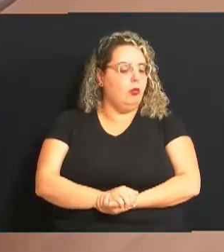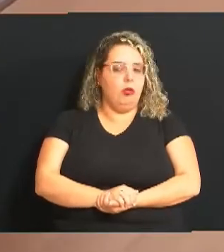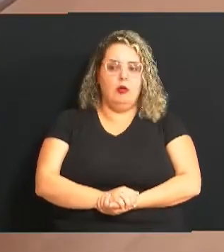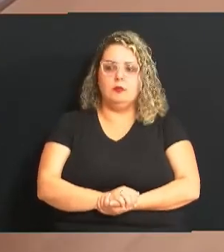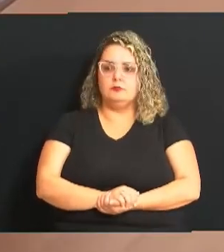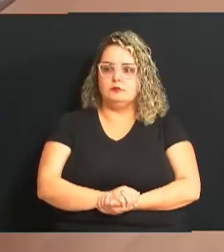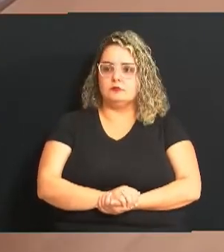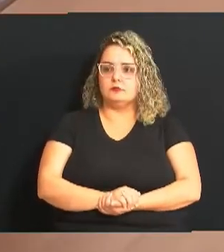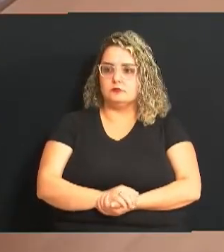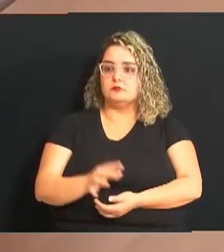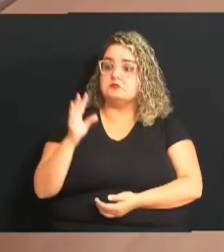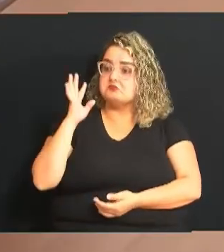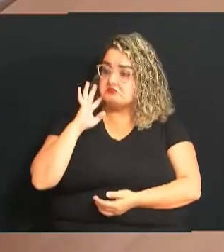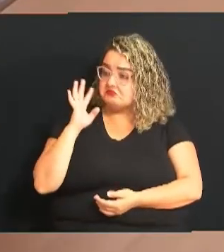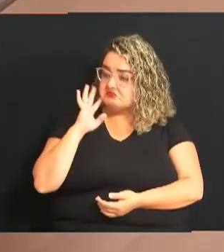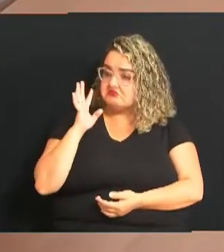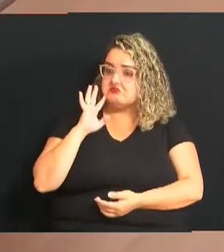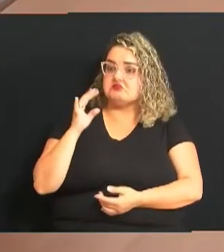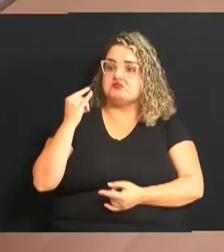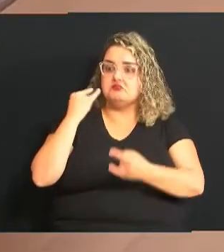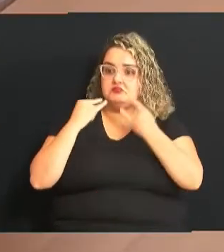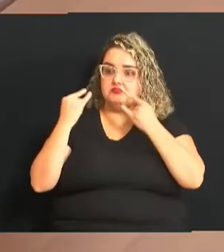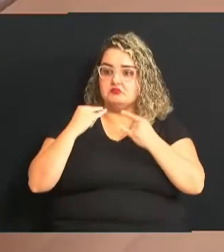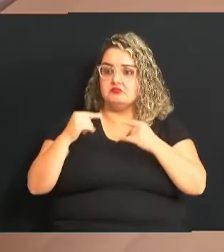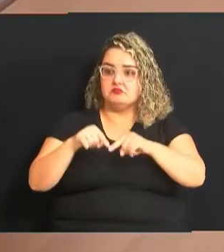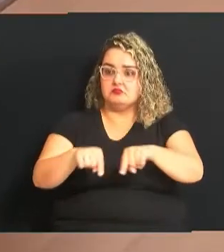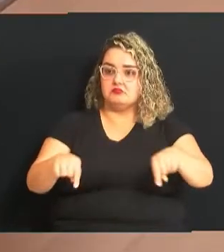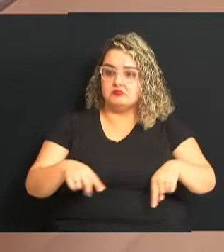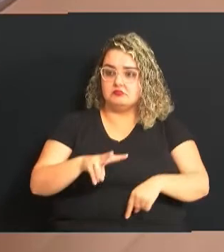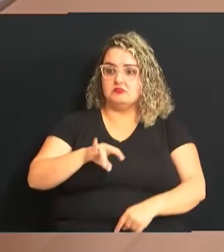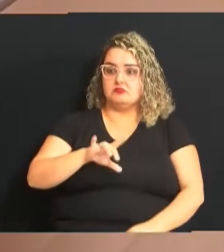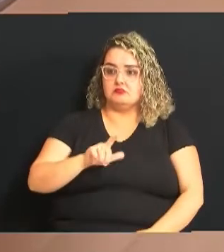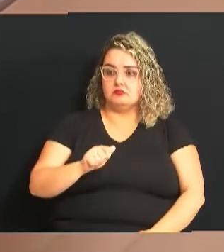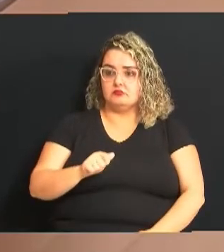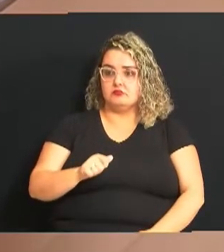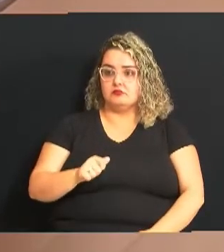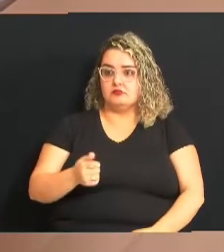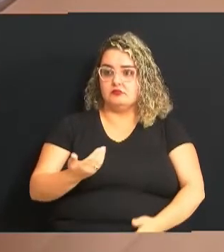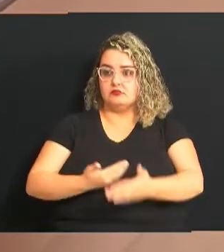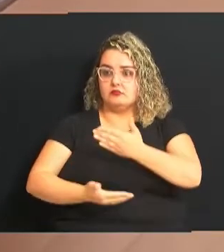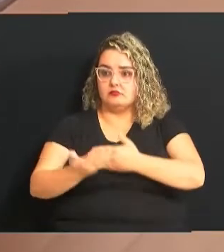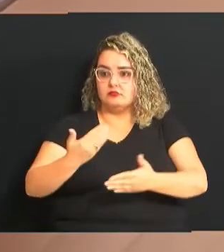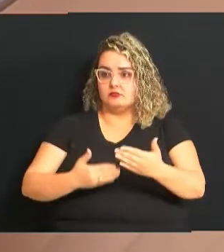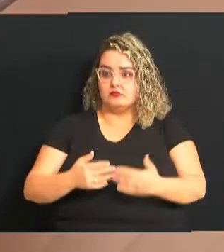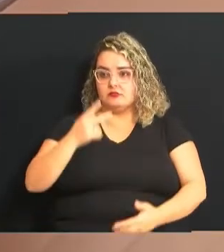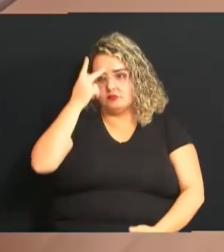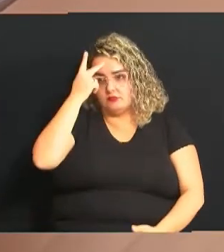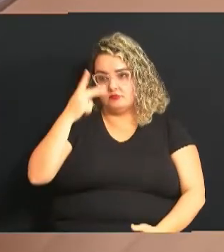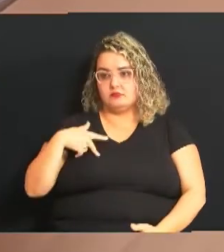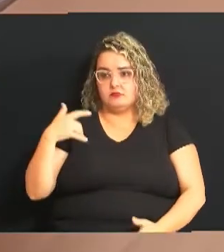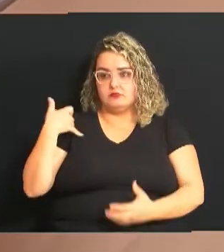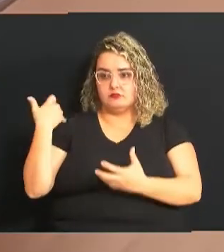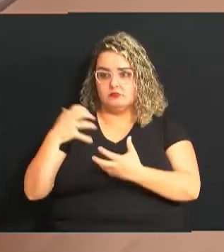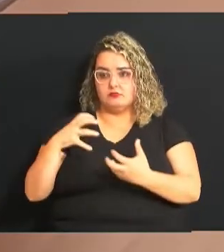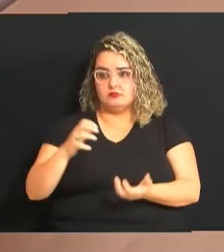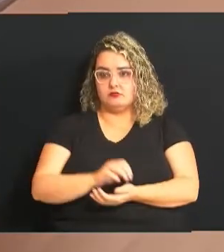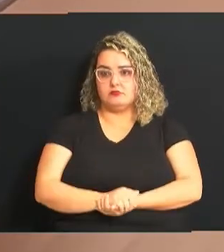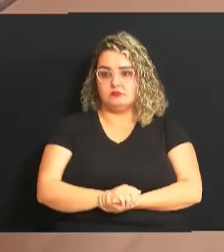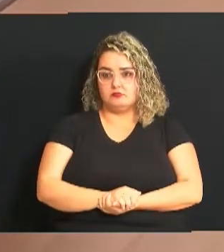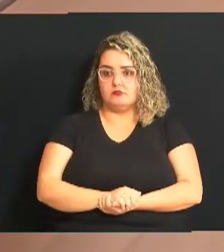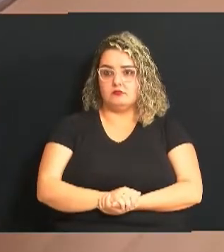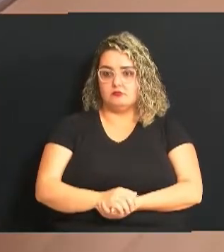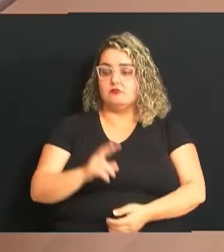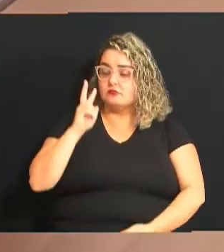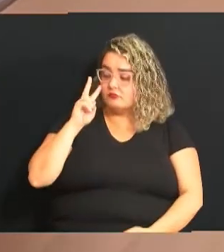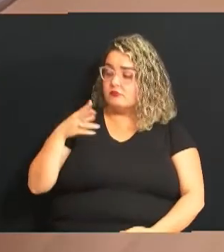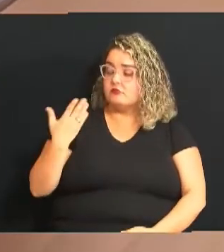Essa vila. E até entre eles mesmo, vou interagir mais. Olha só. Você vê, né, Jair?